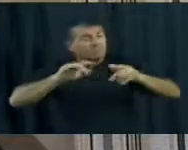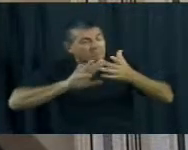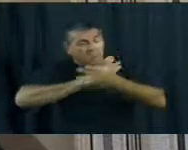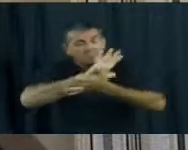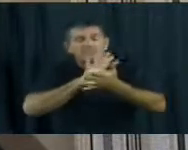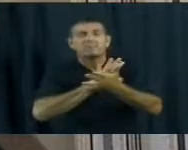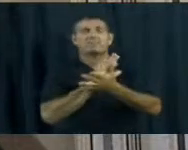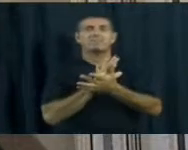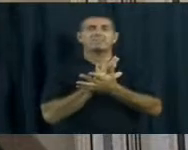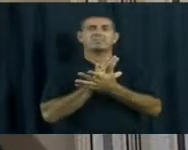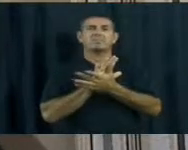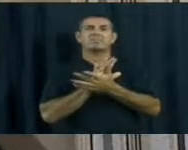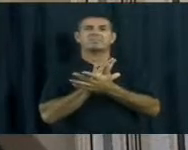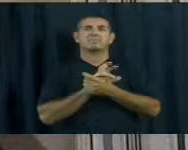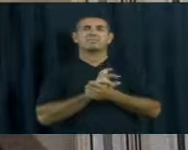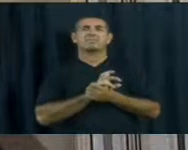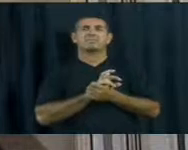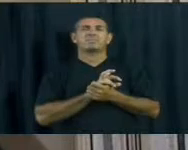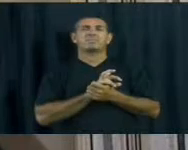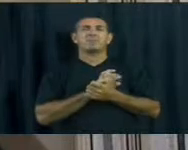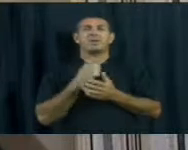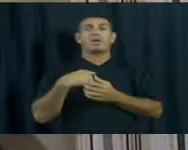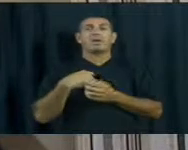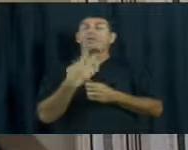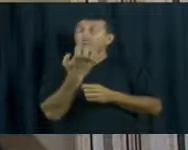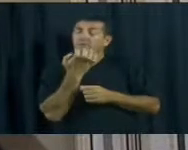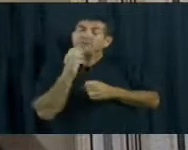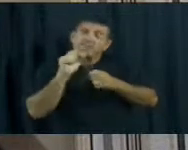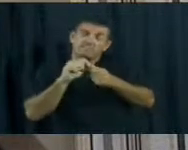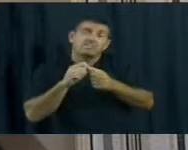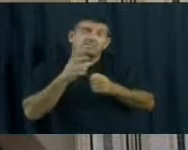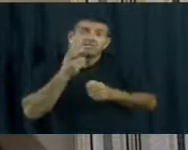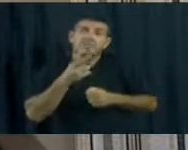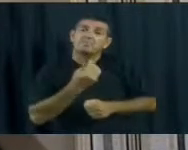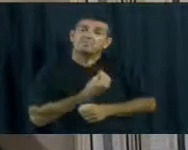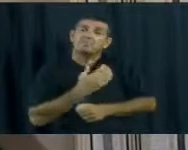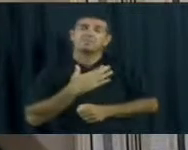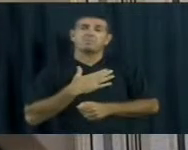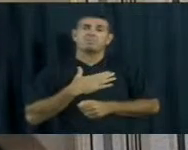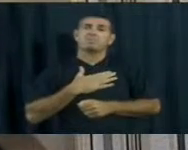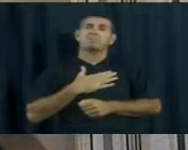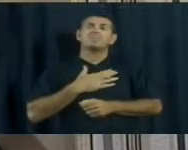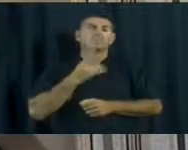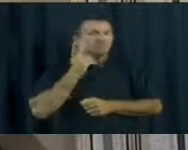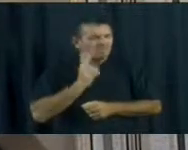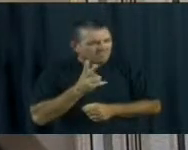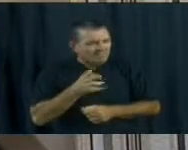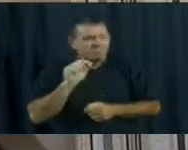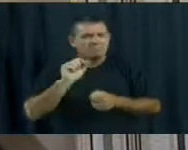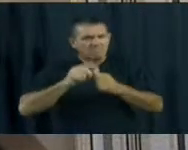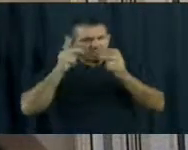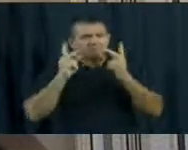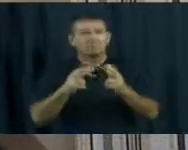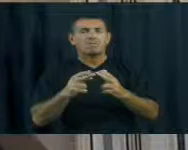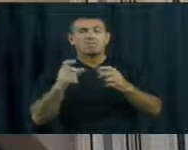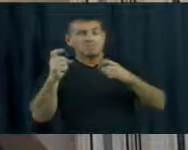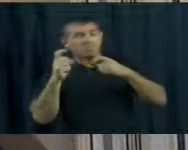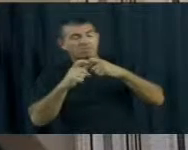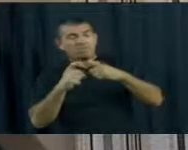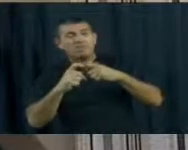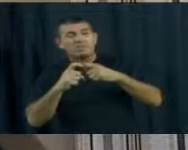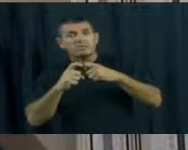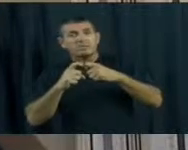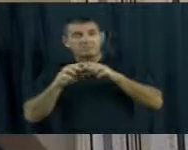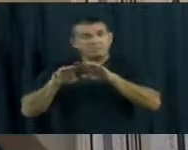Essa é isso que eu procurei fazer a minha vida toda e vou continuar procurando fazer como médico e